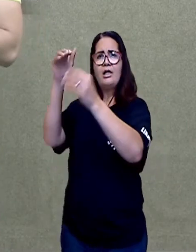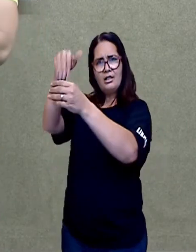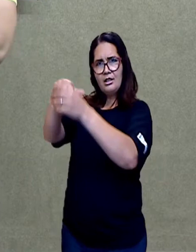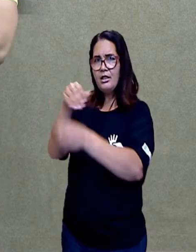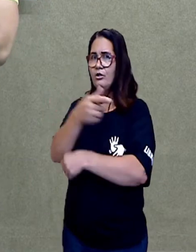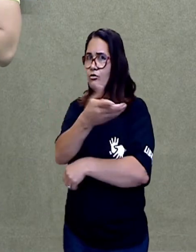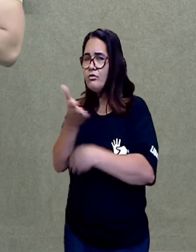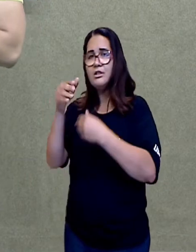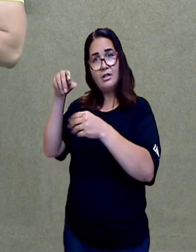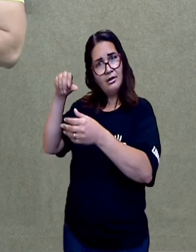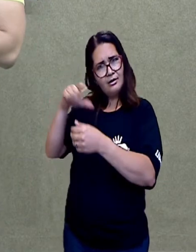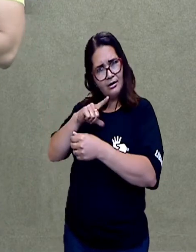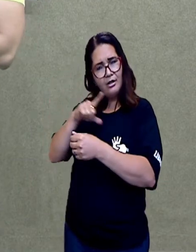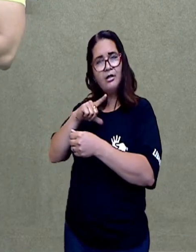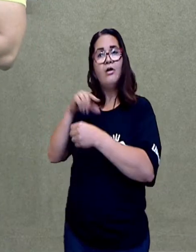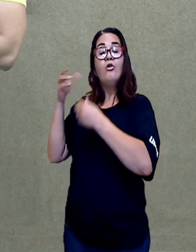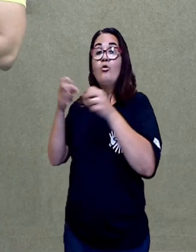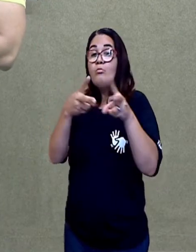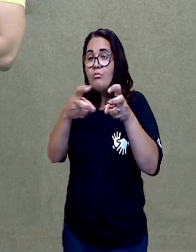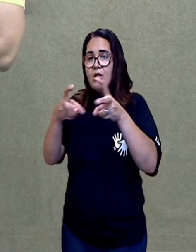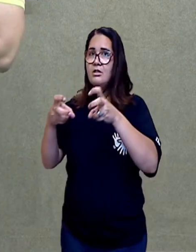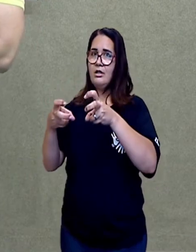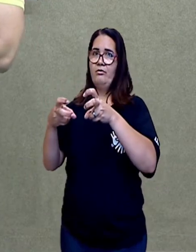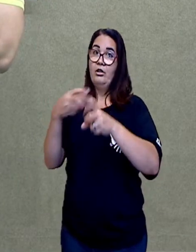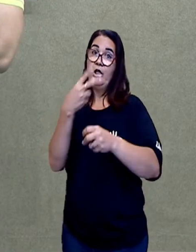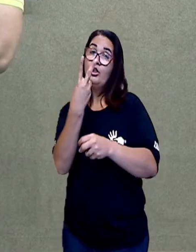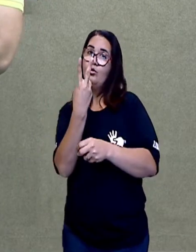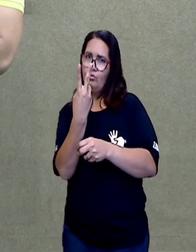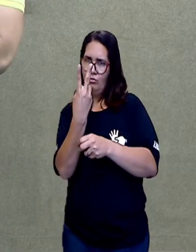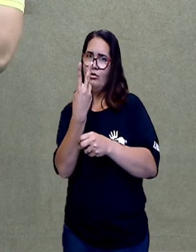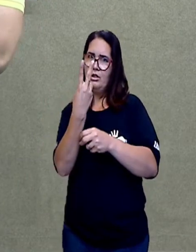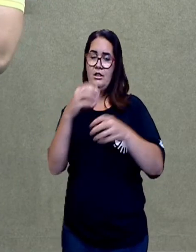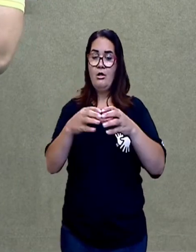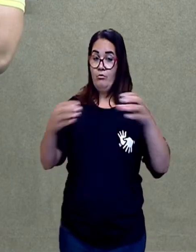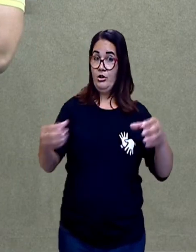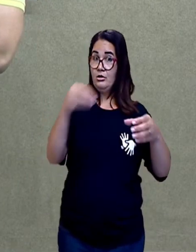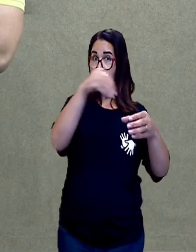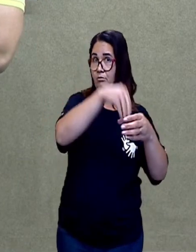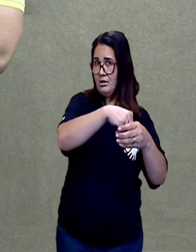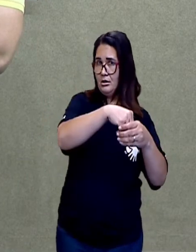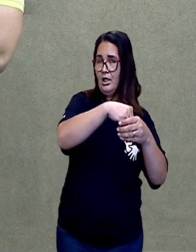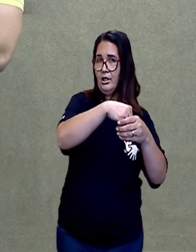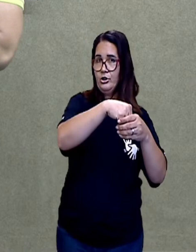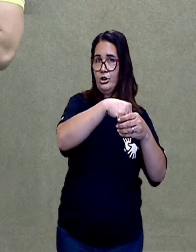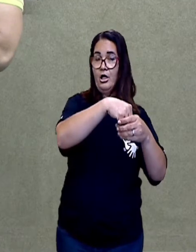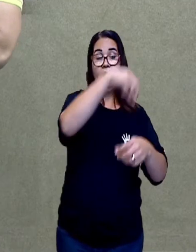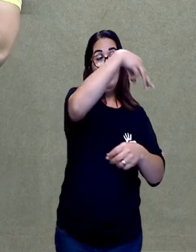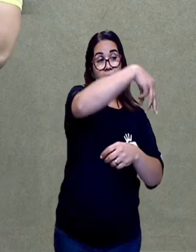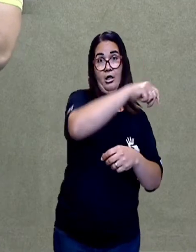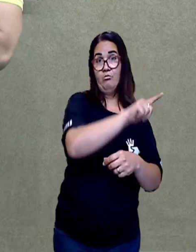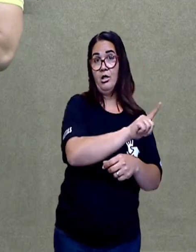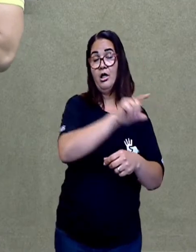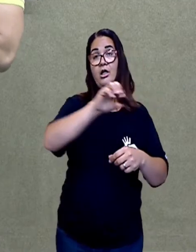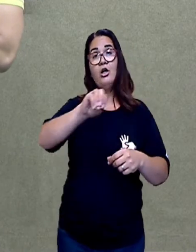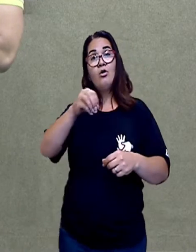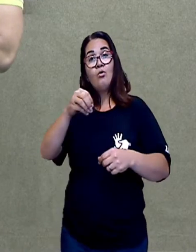aerosol, vocês vão perceber que eles têm essas duas medidas de capacidade, tanto o ml ou também como medidas de